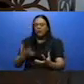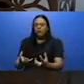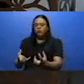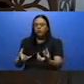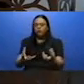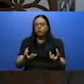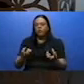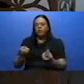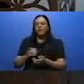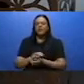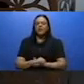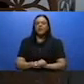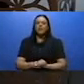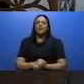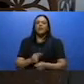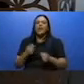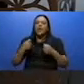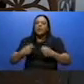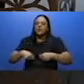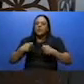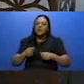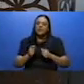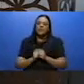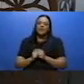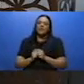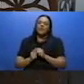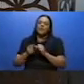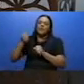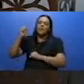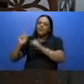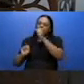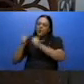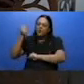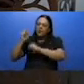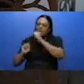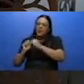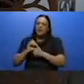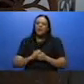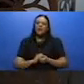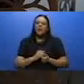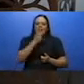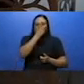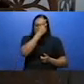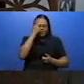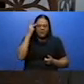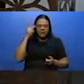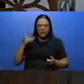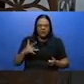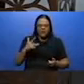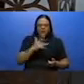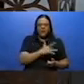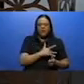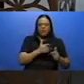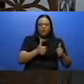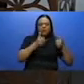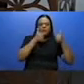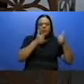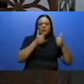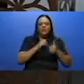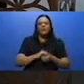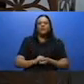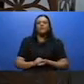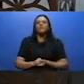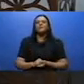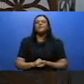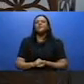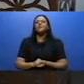por quê? Com a maior produção e melhor conservação dos alimentos, as pessoas ficaram mais saudáveis. O número de família cresceu,